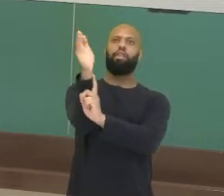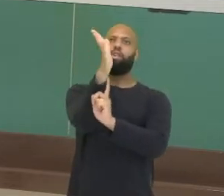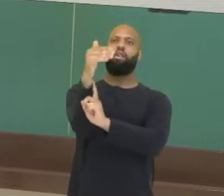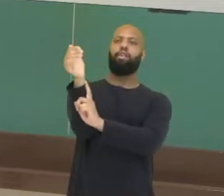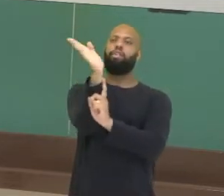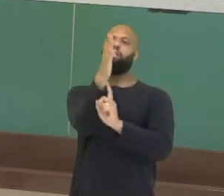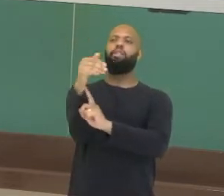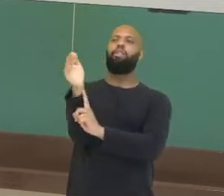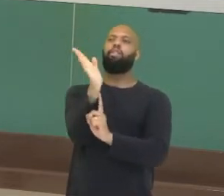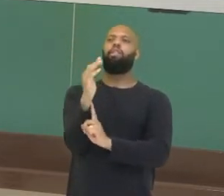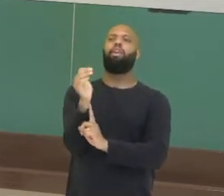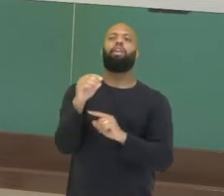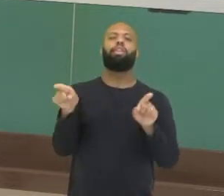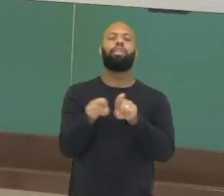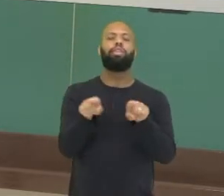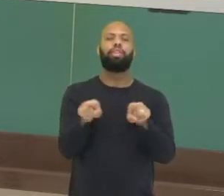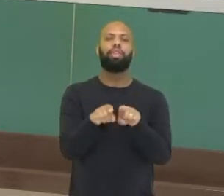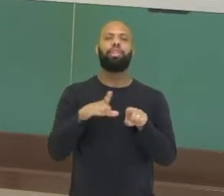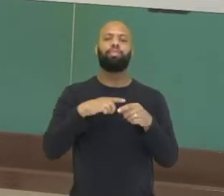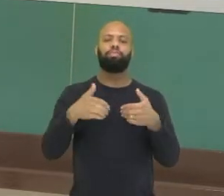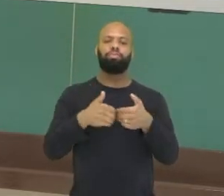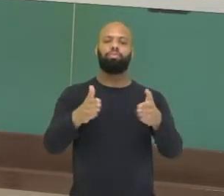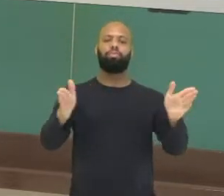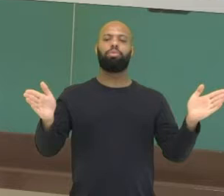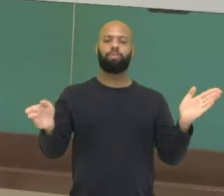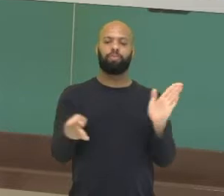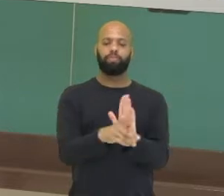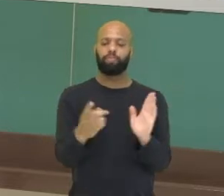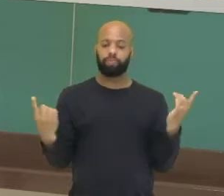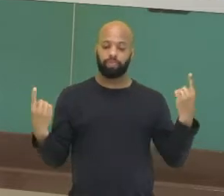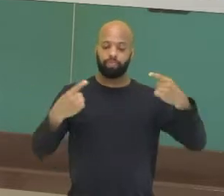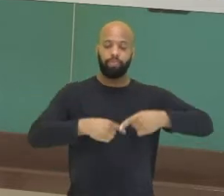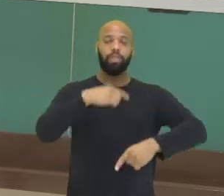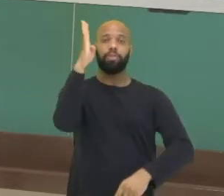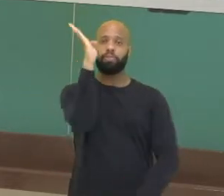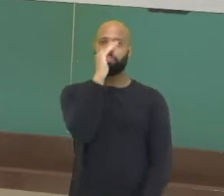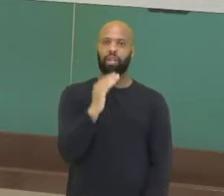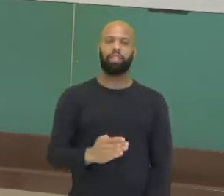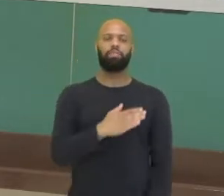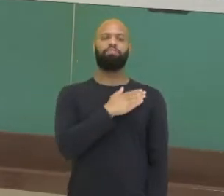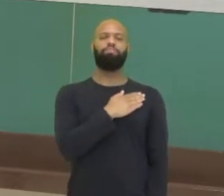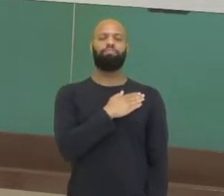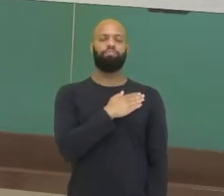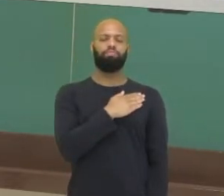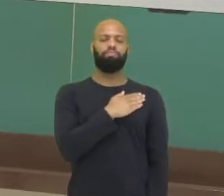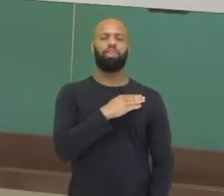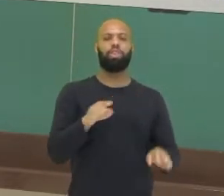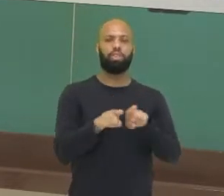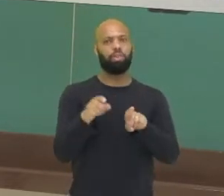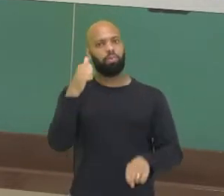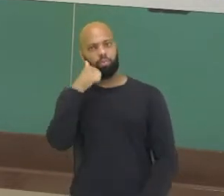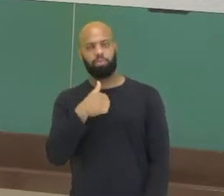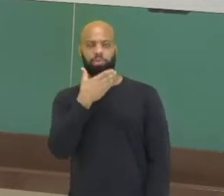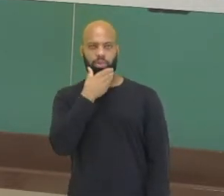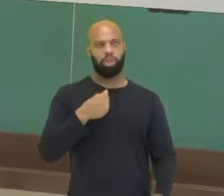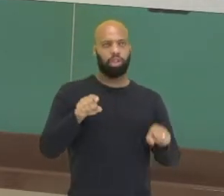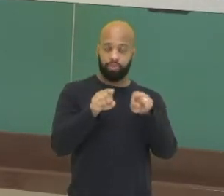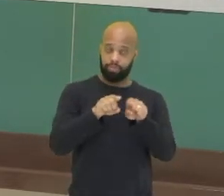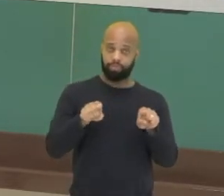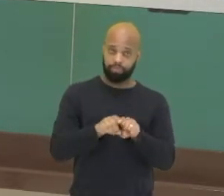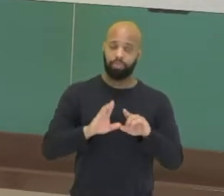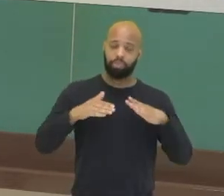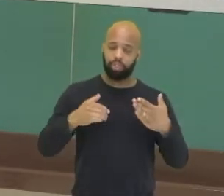Na abertura de jogos, né, da seleção brasileira masculina, da seleção brasileira feminina de futebol,